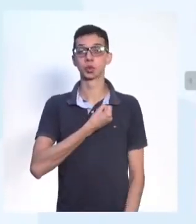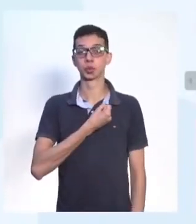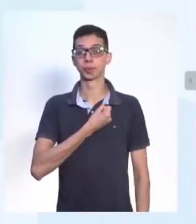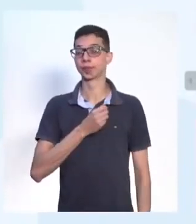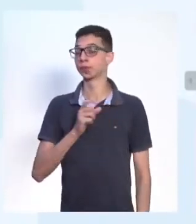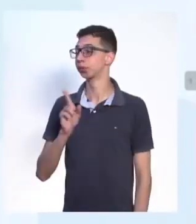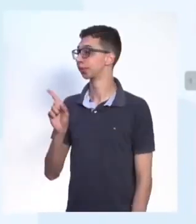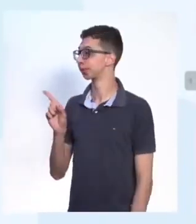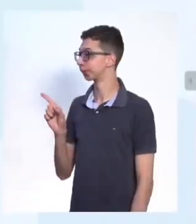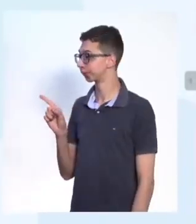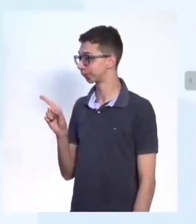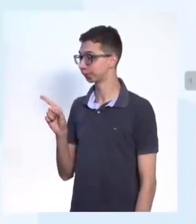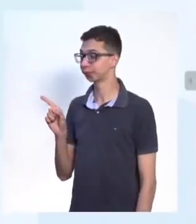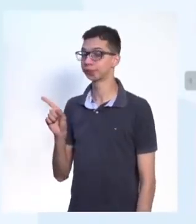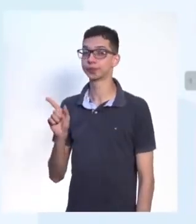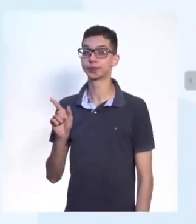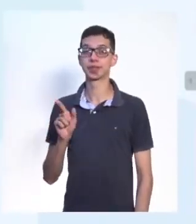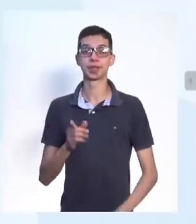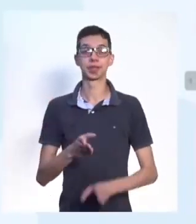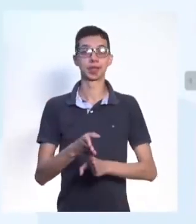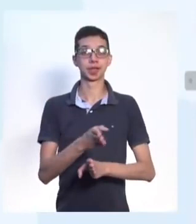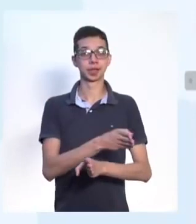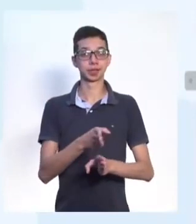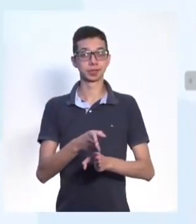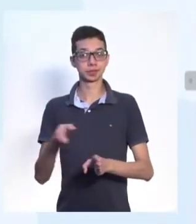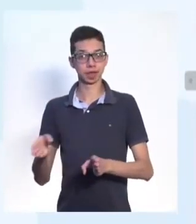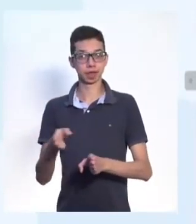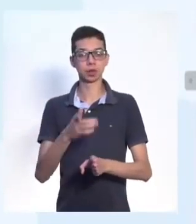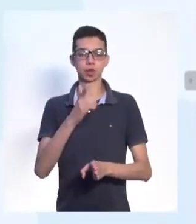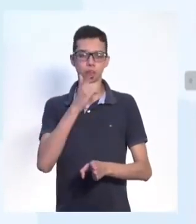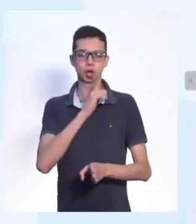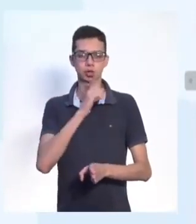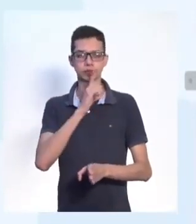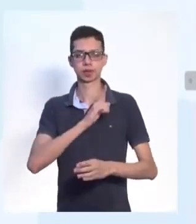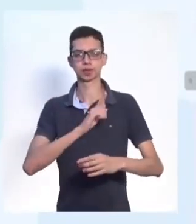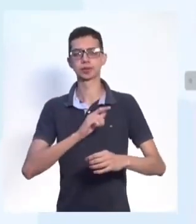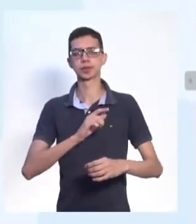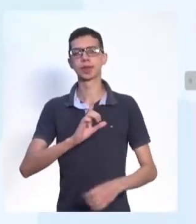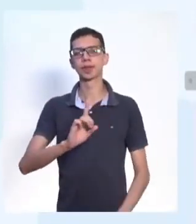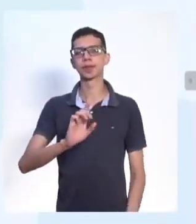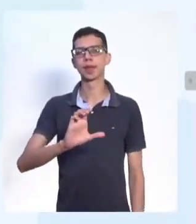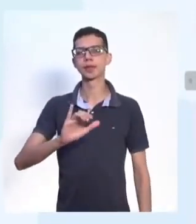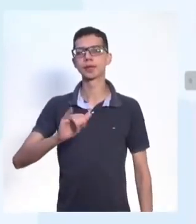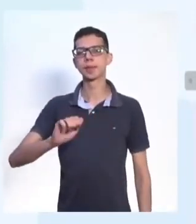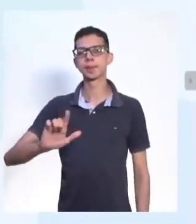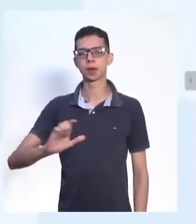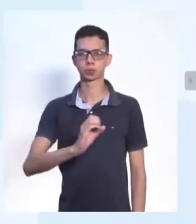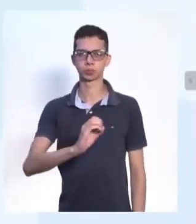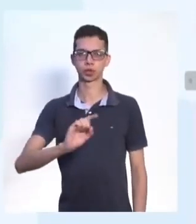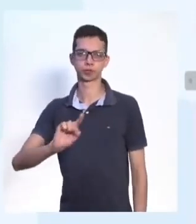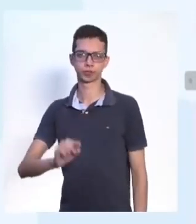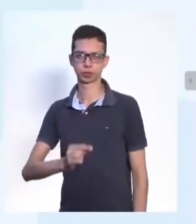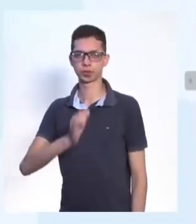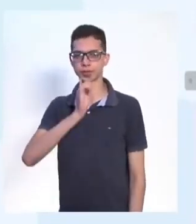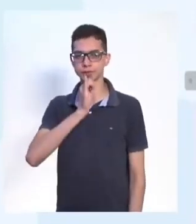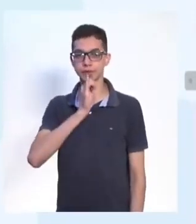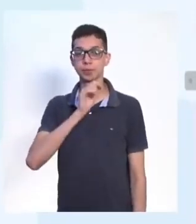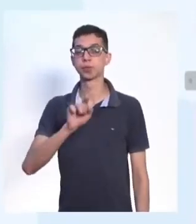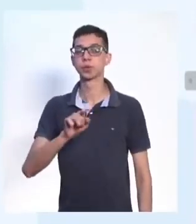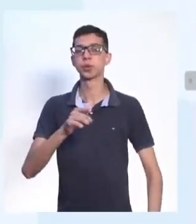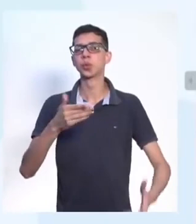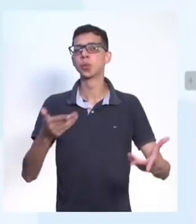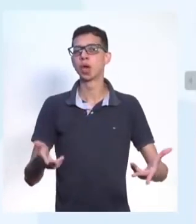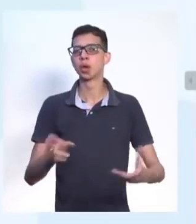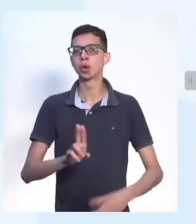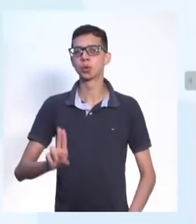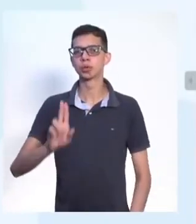eu consigo representar com um decimal. Qual que é o método mais fácil aí? Vocês escolhem, né, Osmar? Sim. O